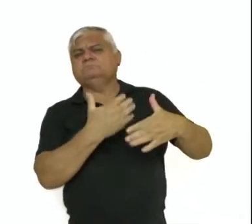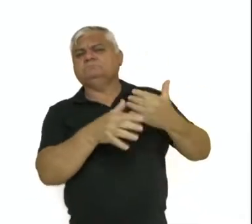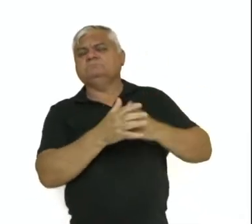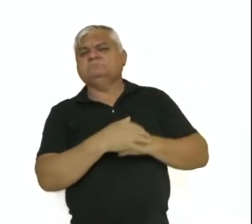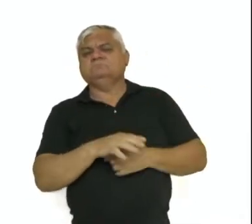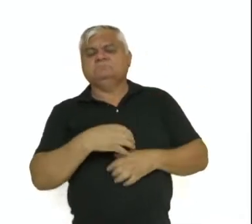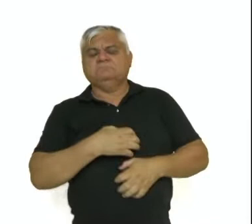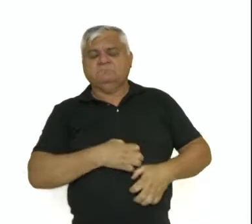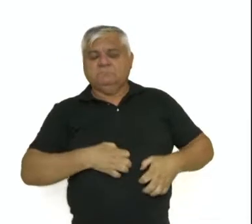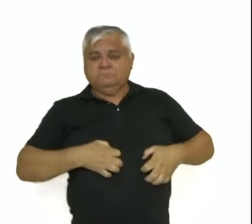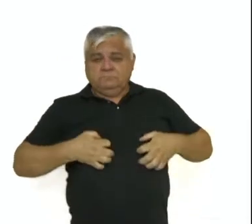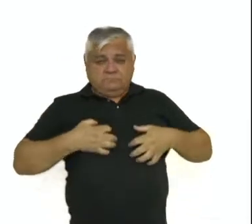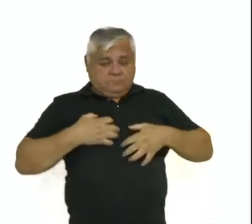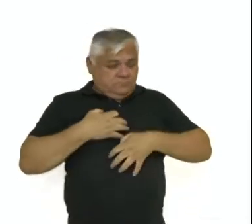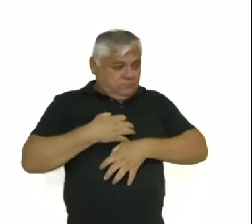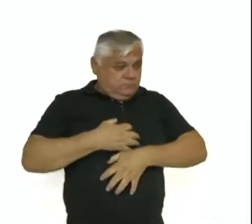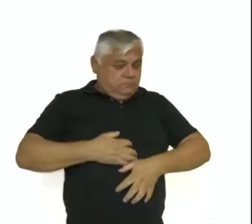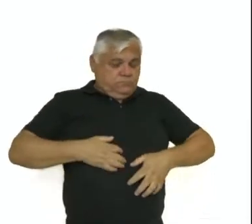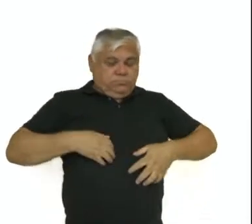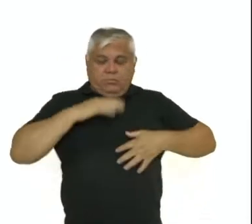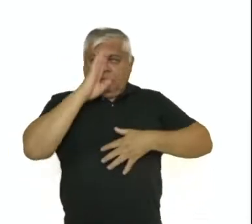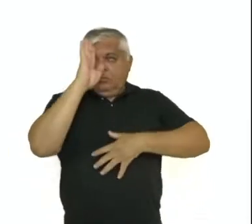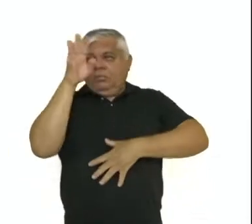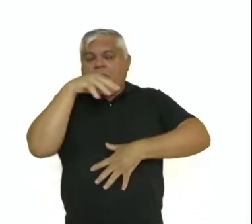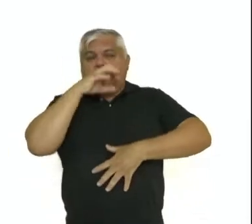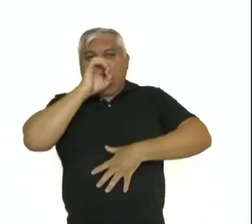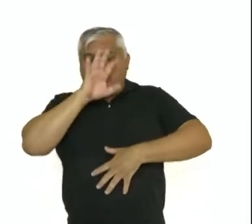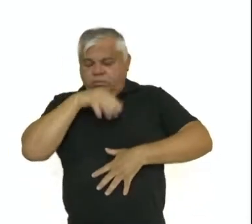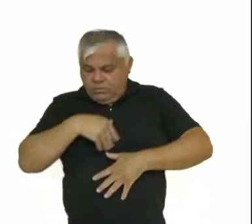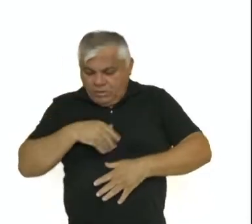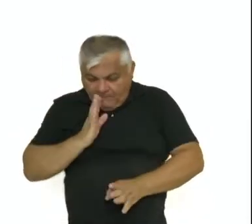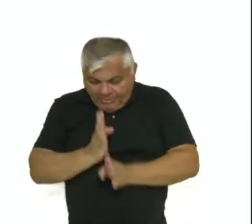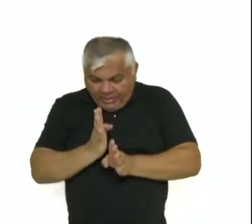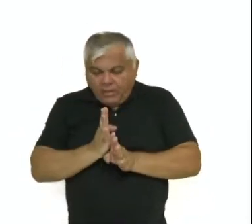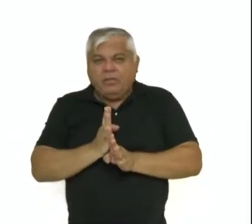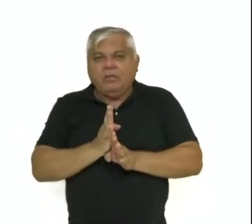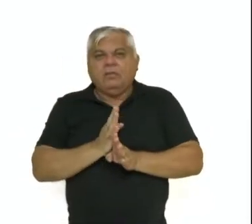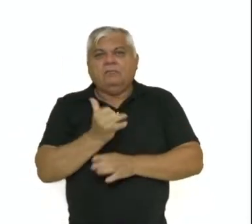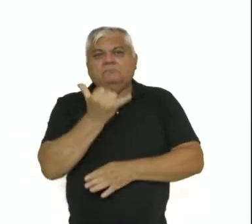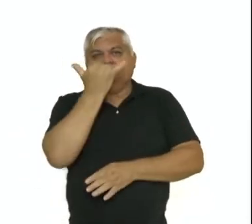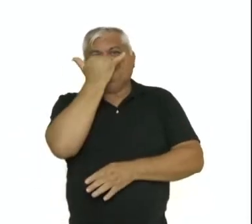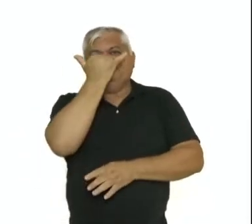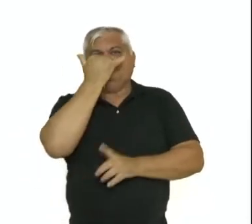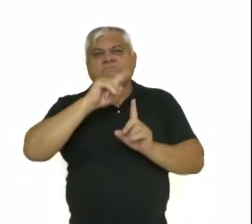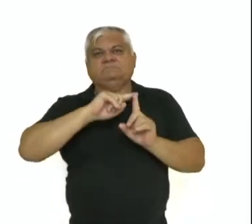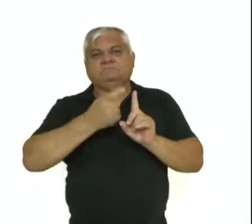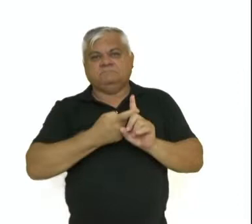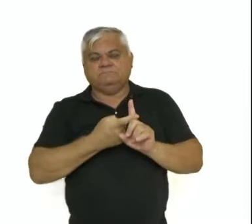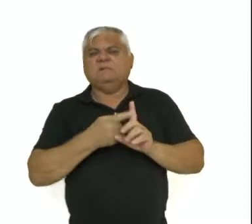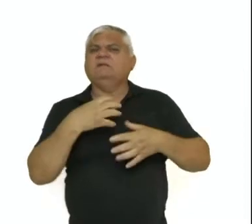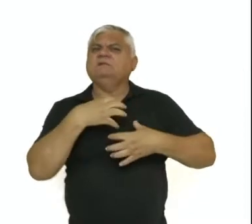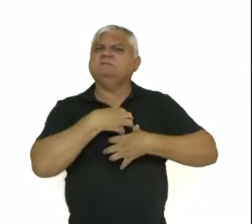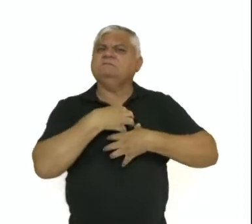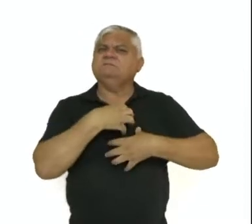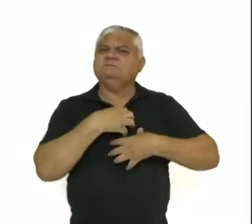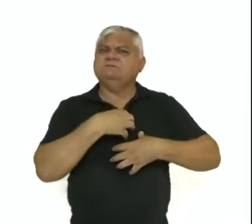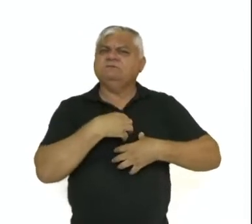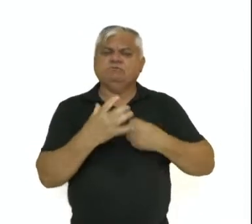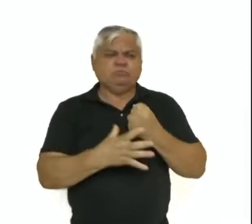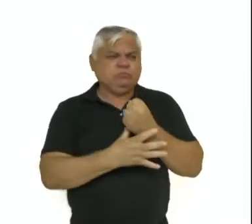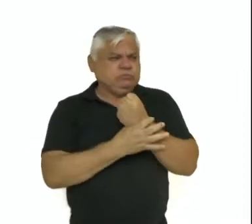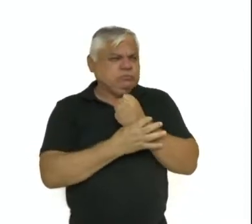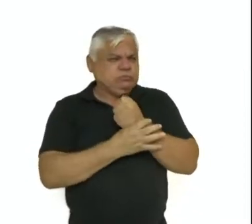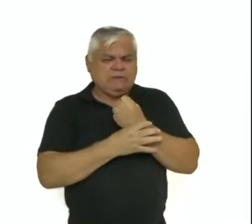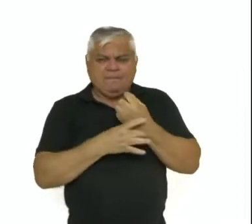sentir enjoos e descobriu que estava grávida. Neste momento, ela sentiu uma sensação de insegurança